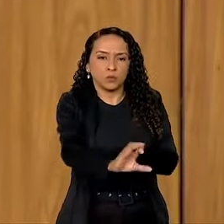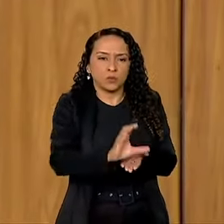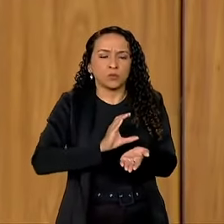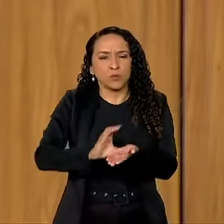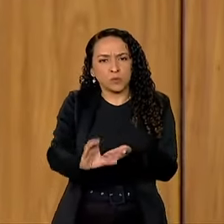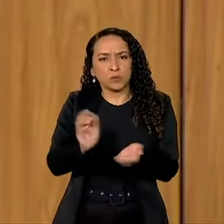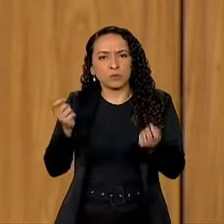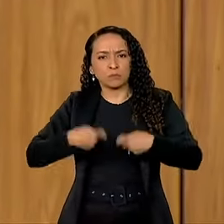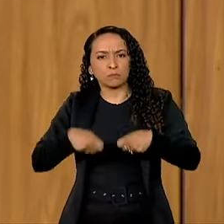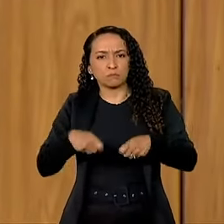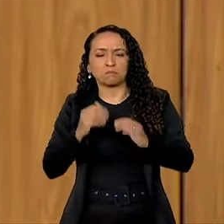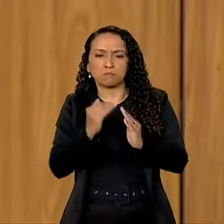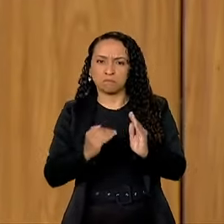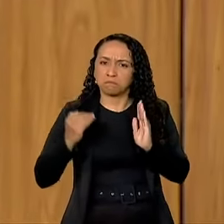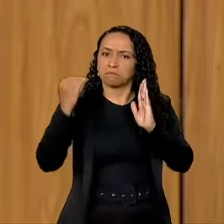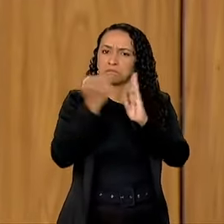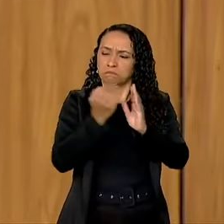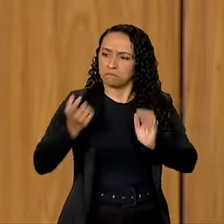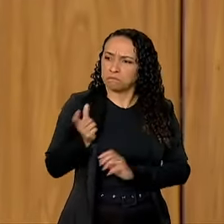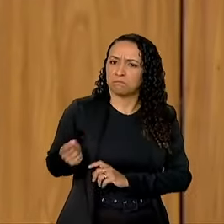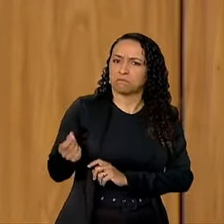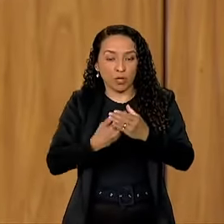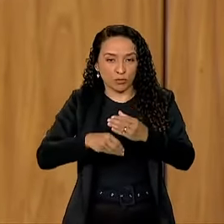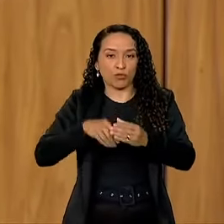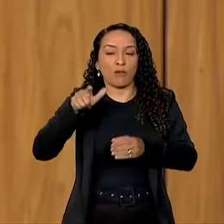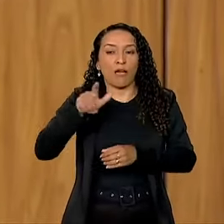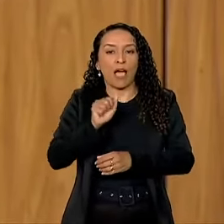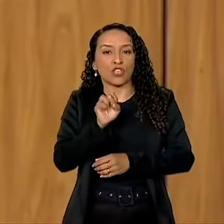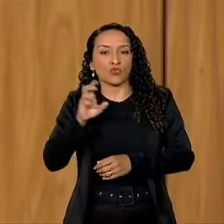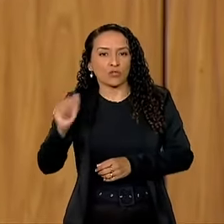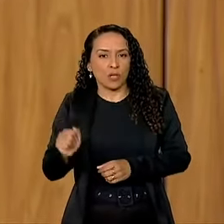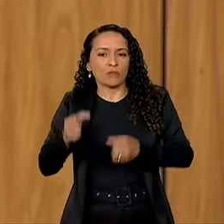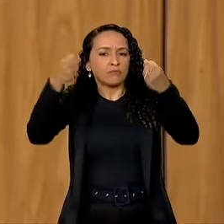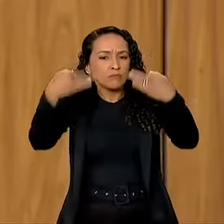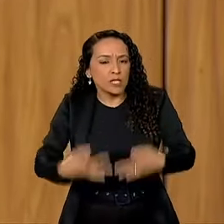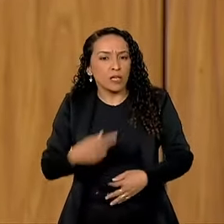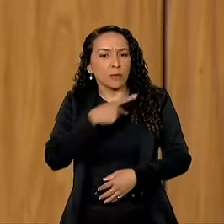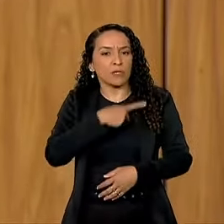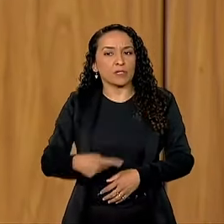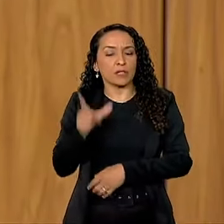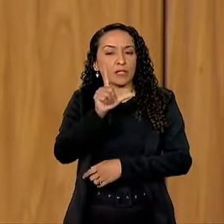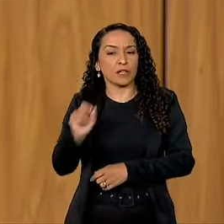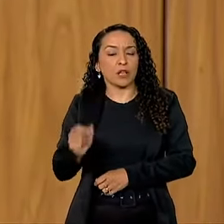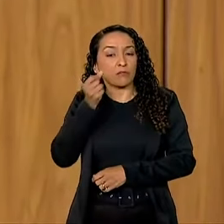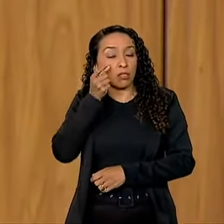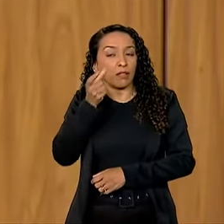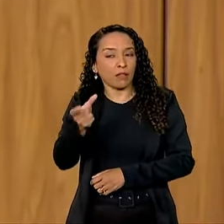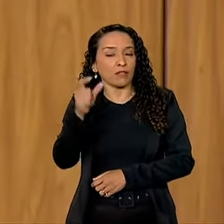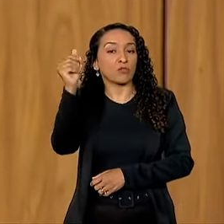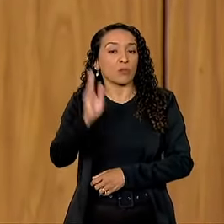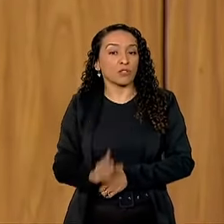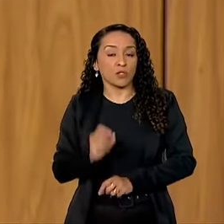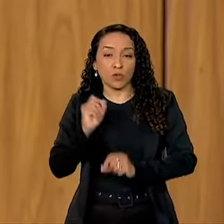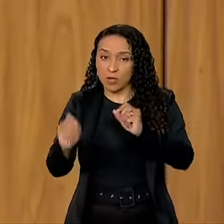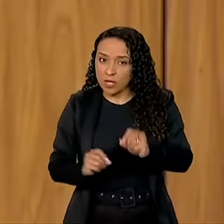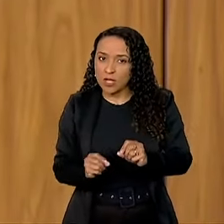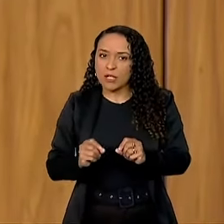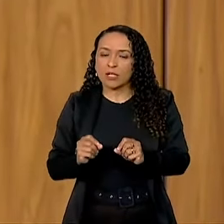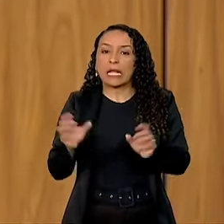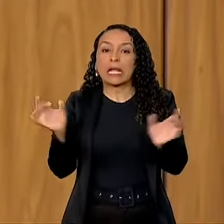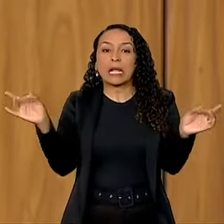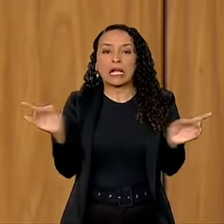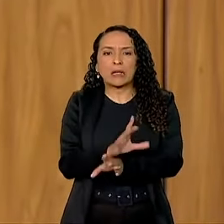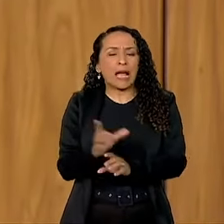investimentos à altura da sua riqueza. Reiterei ao presidente italiano o interesse do Brasil em